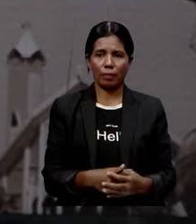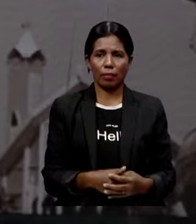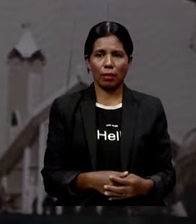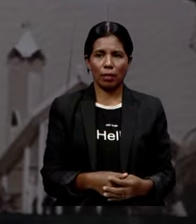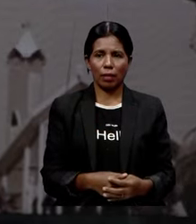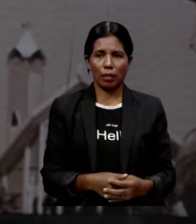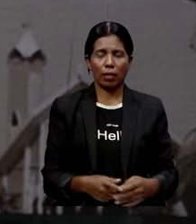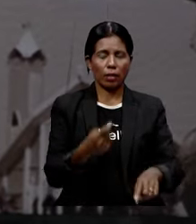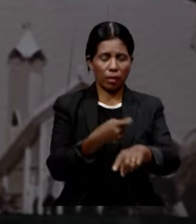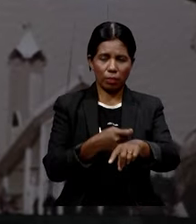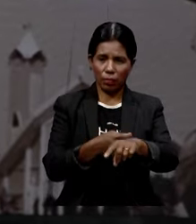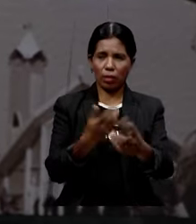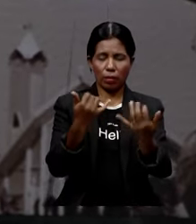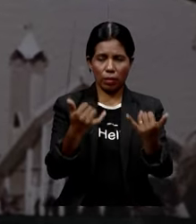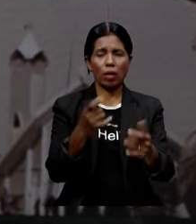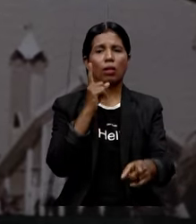moment